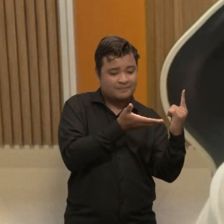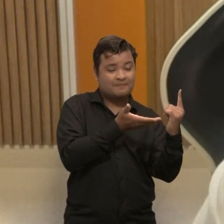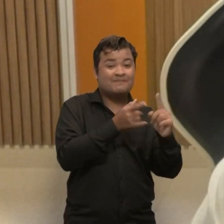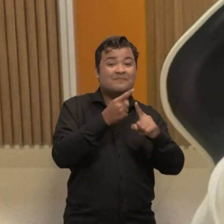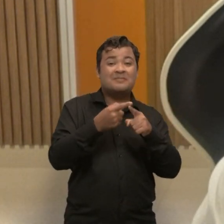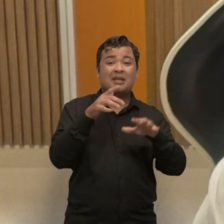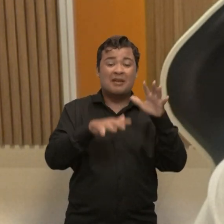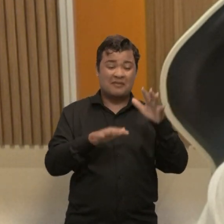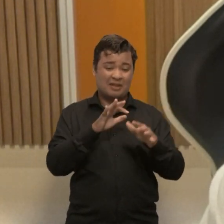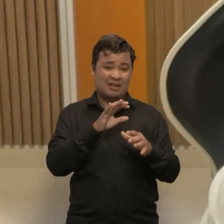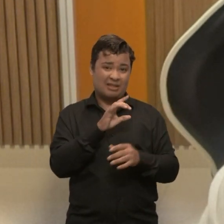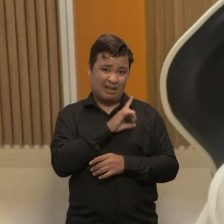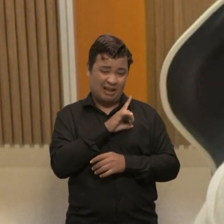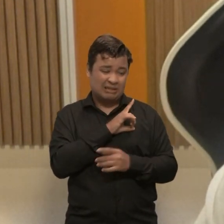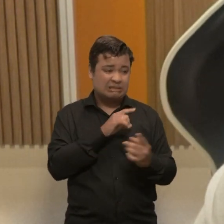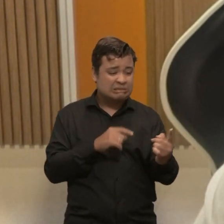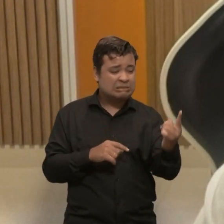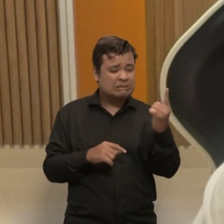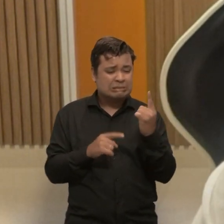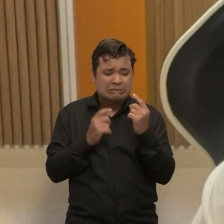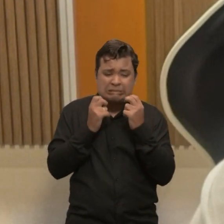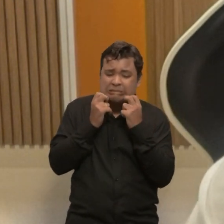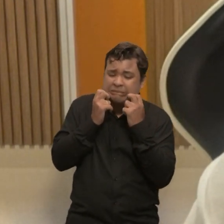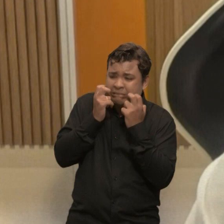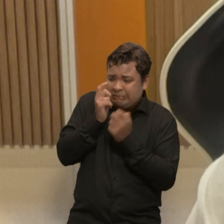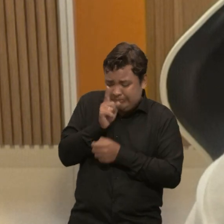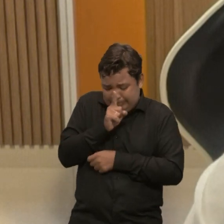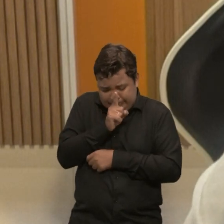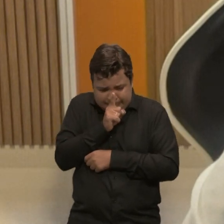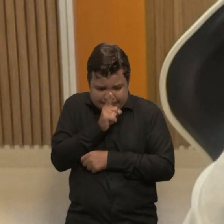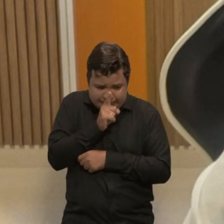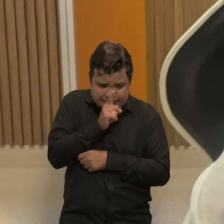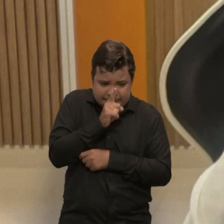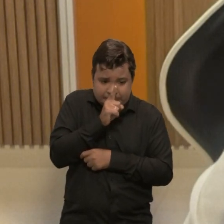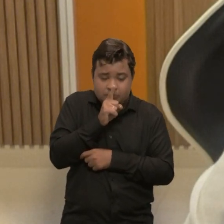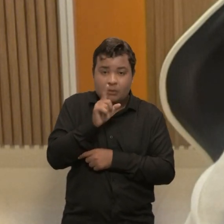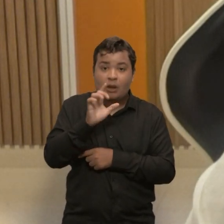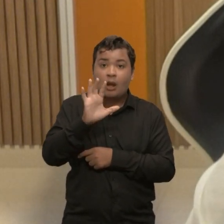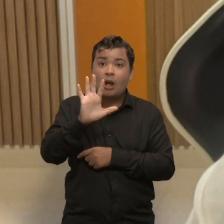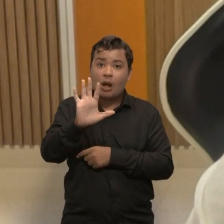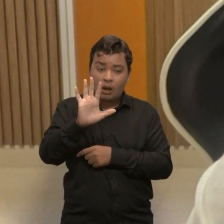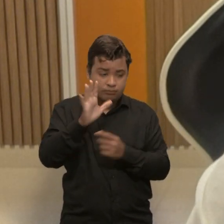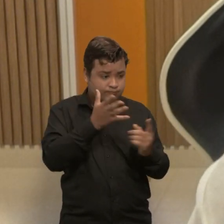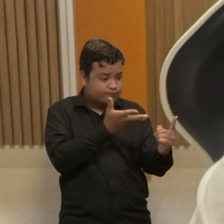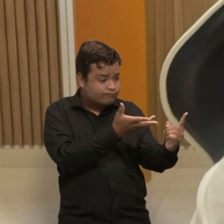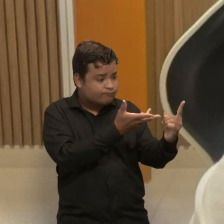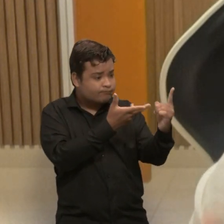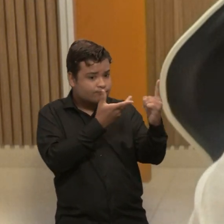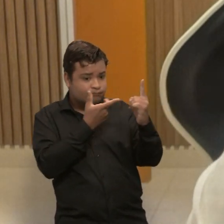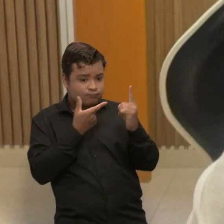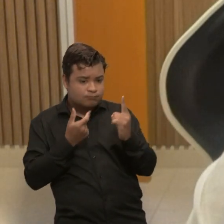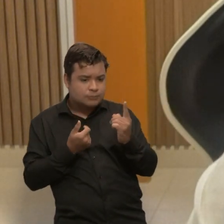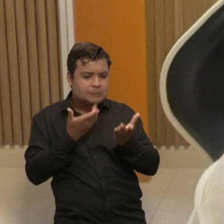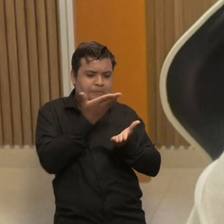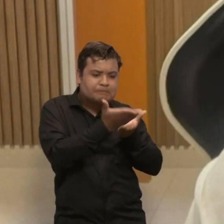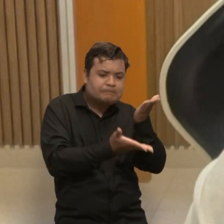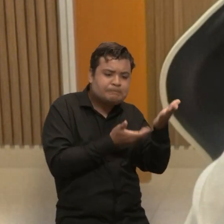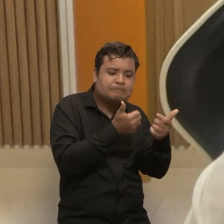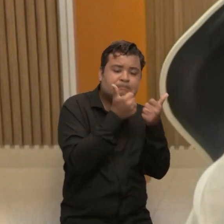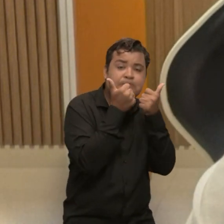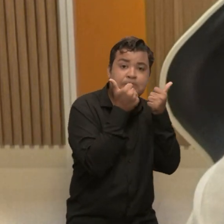disse, envergonhadas, constrangidas com a situação, e um acolhimento diferente a essas vítimas, de fato, ter um